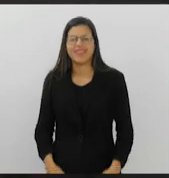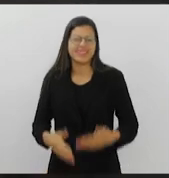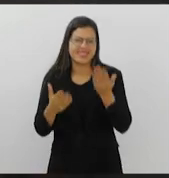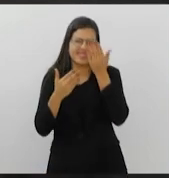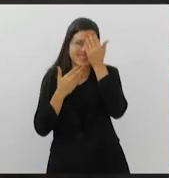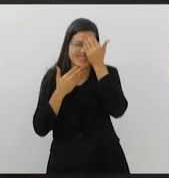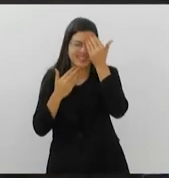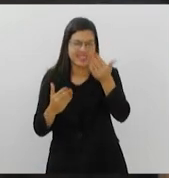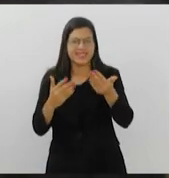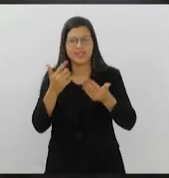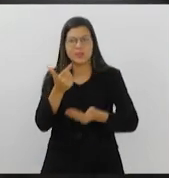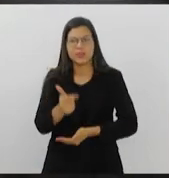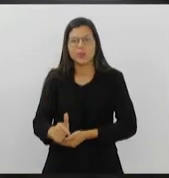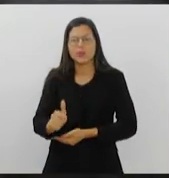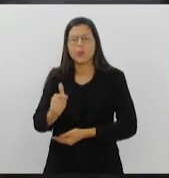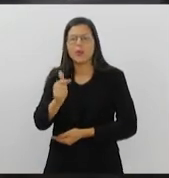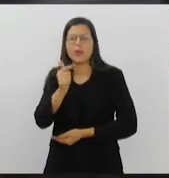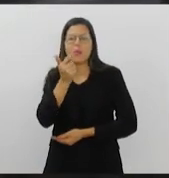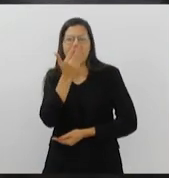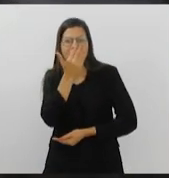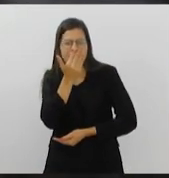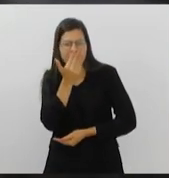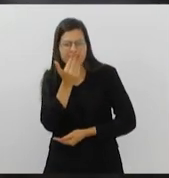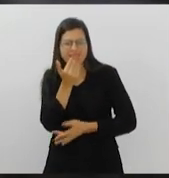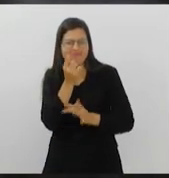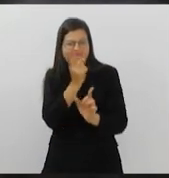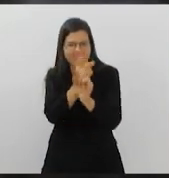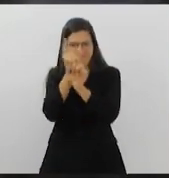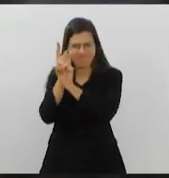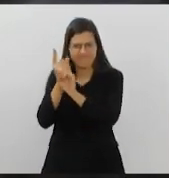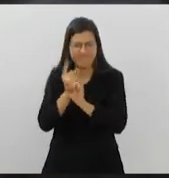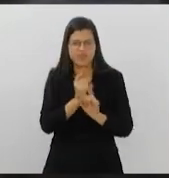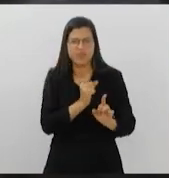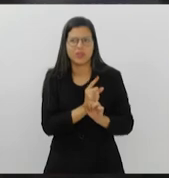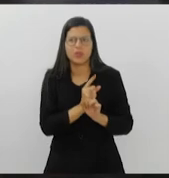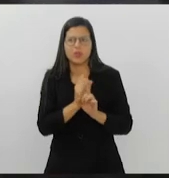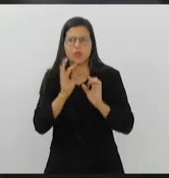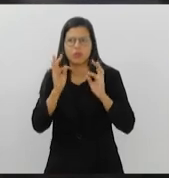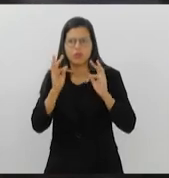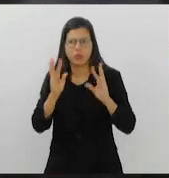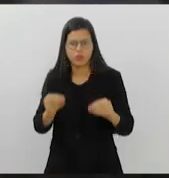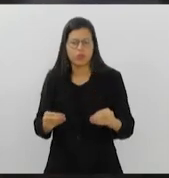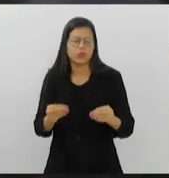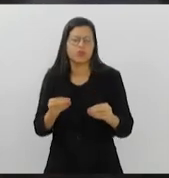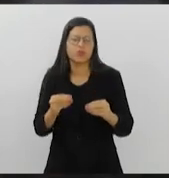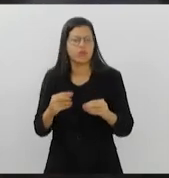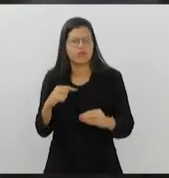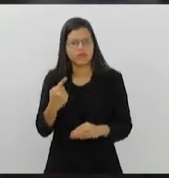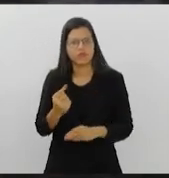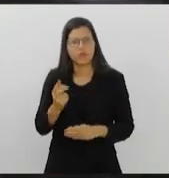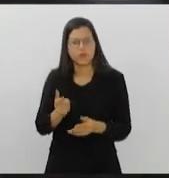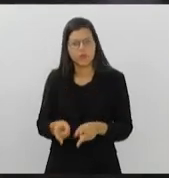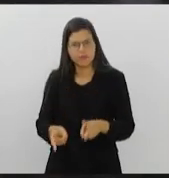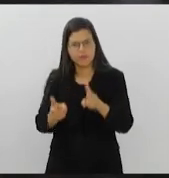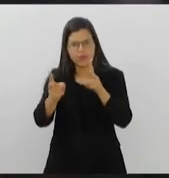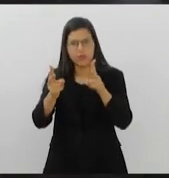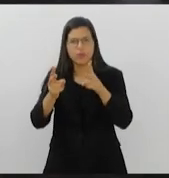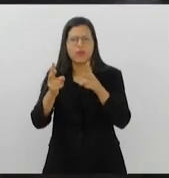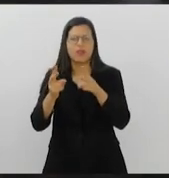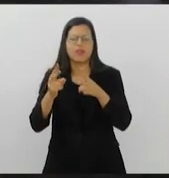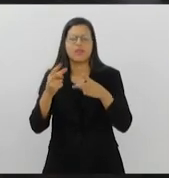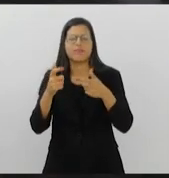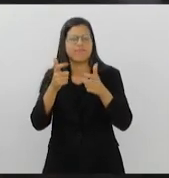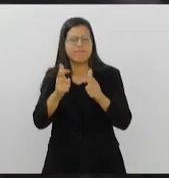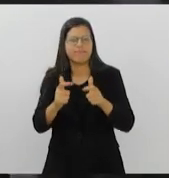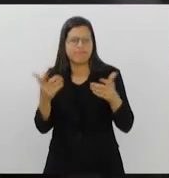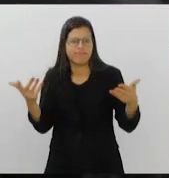agradecer novamente pelo almoço, pelo reencontro de todos nós que continuemos com esse ambiente maravilhoso de trabalho e de